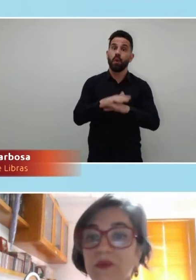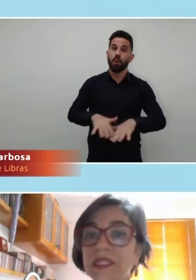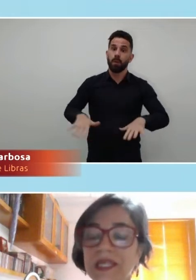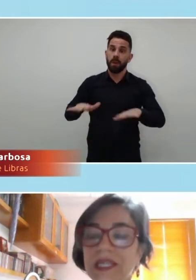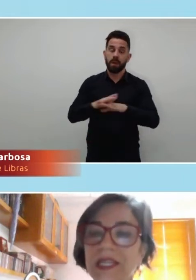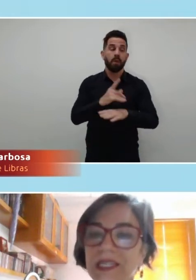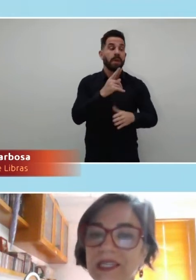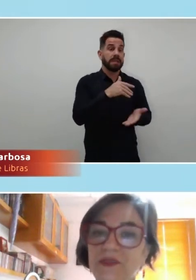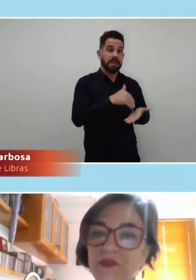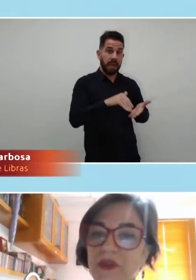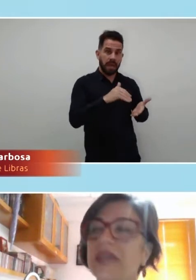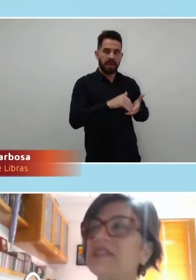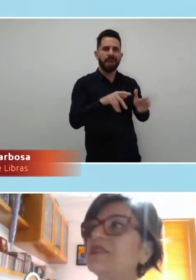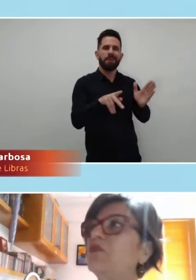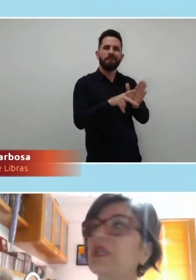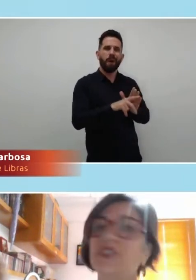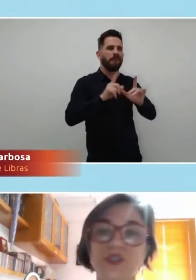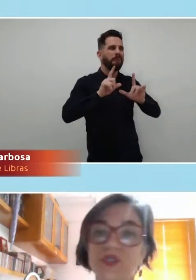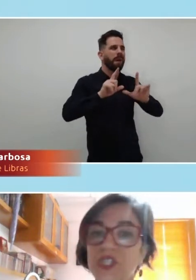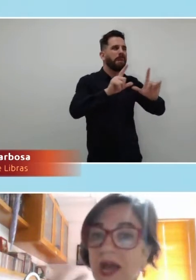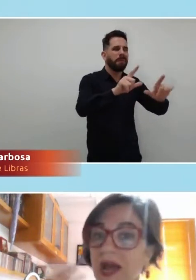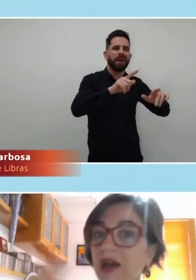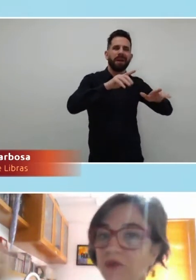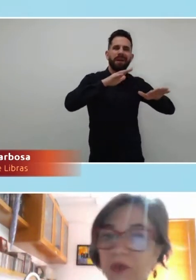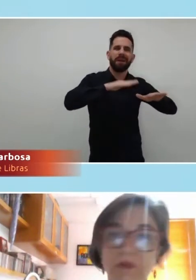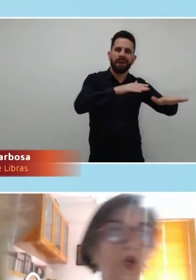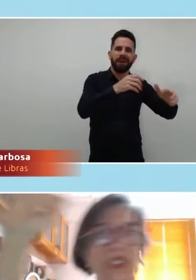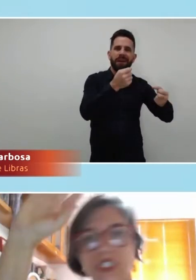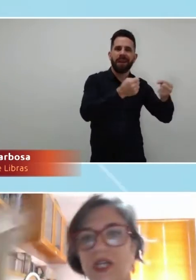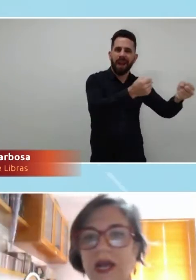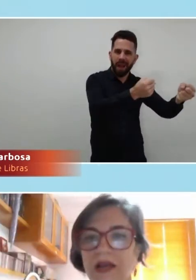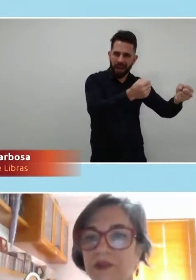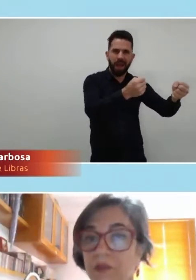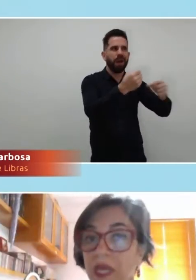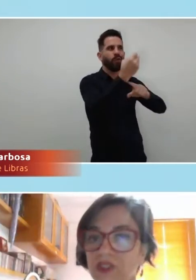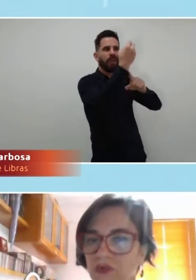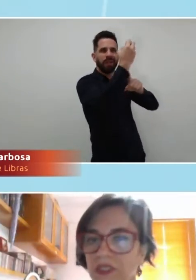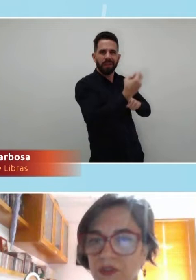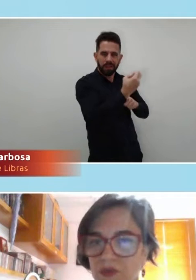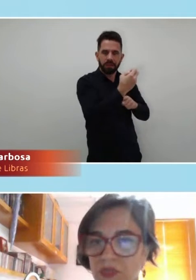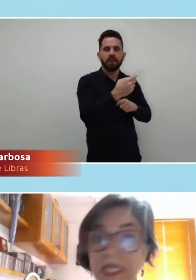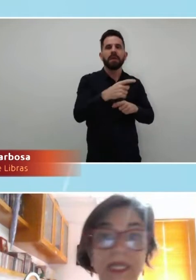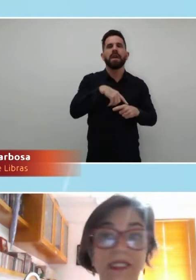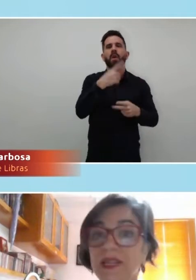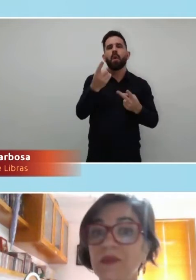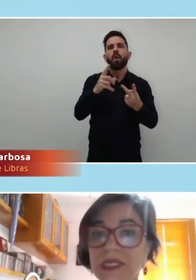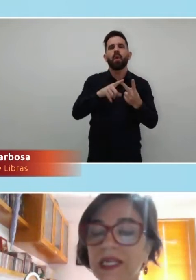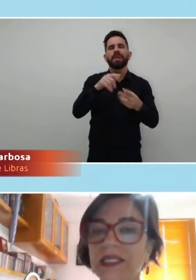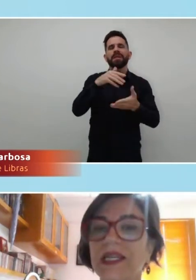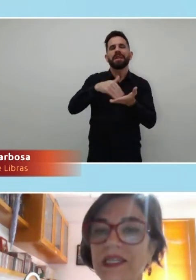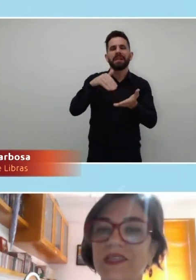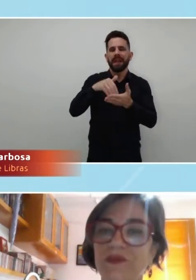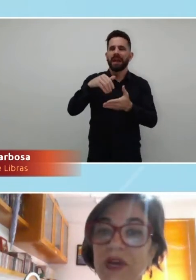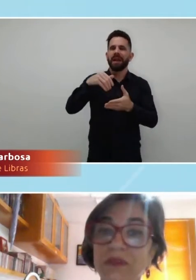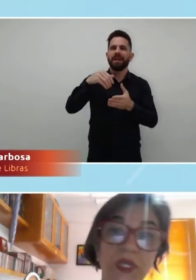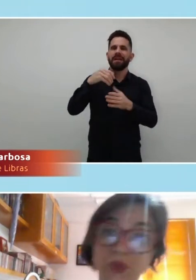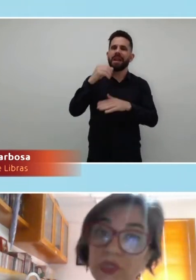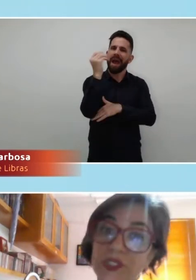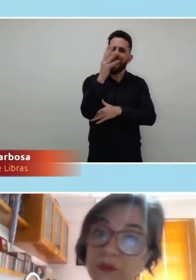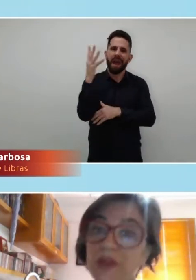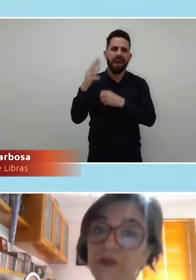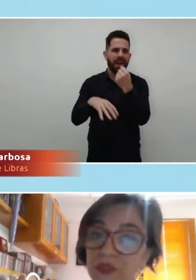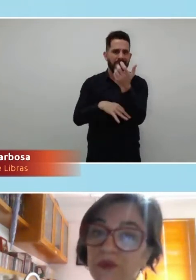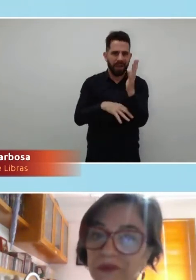uma secretaria que faz o plantio de árvore, poda de árvore, mexe com essas coisas. Você tem uma secretaria que faz pintura